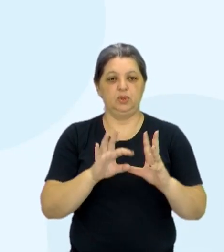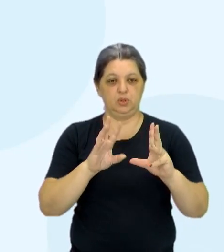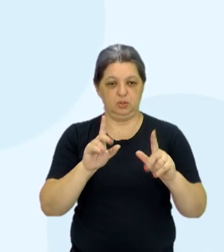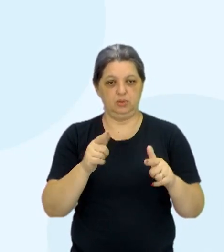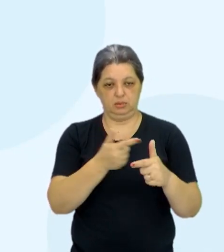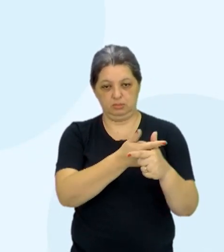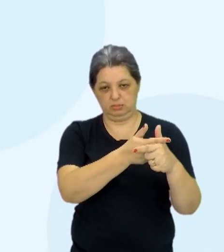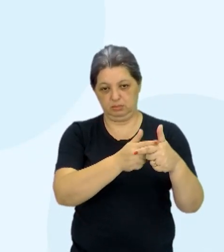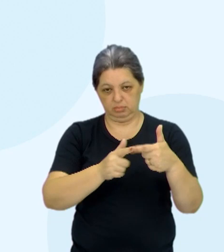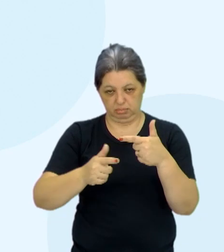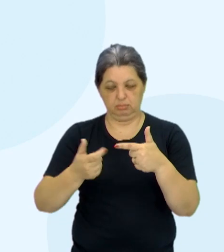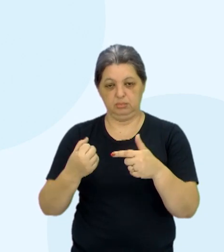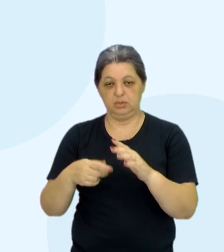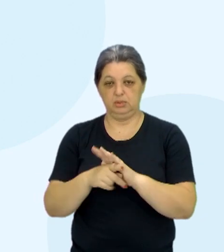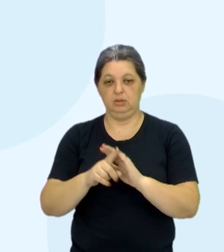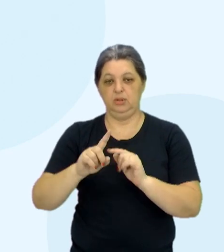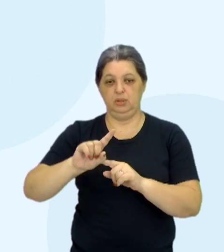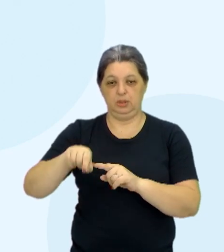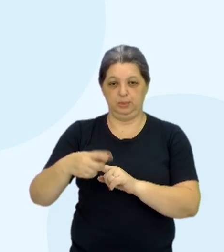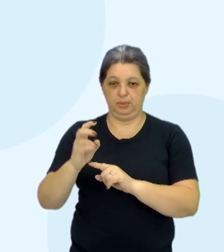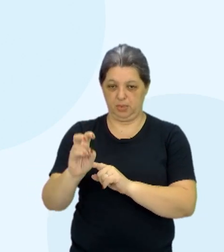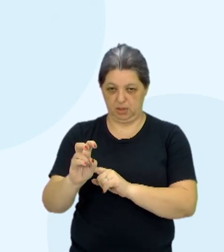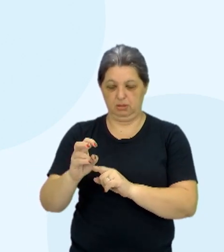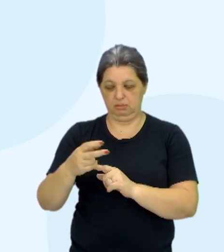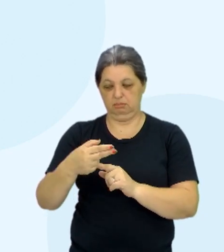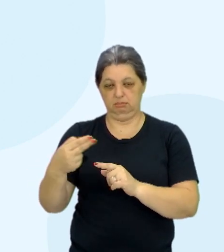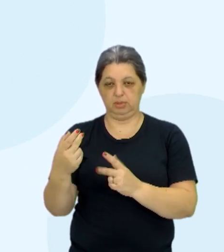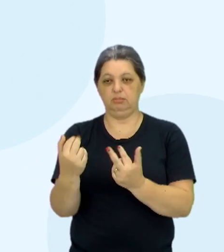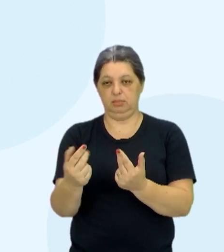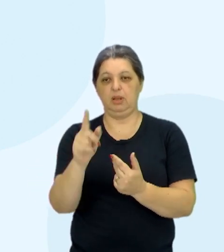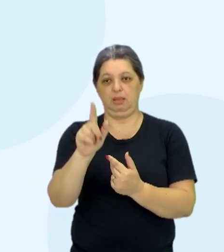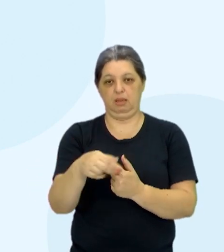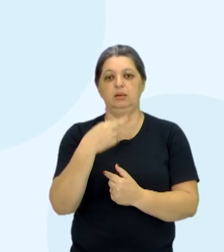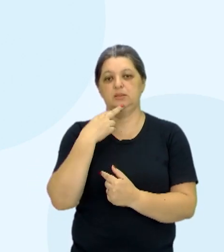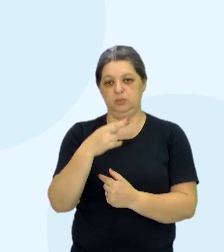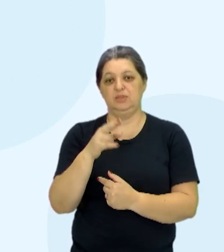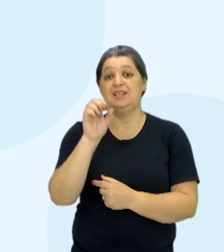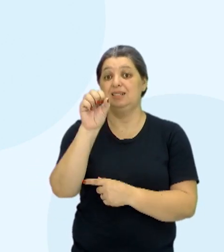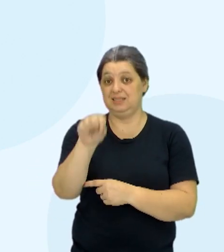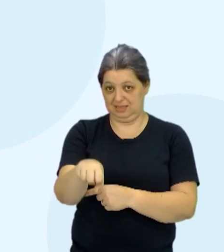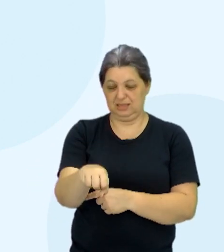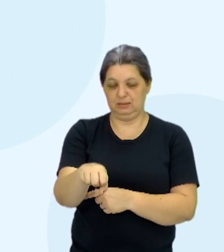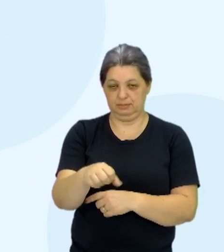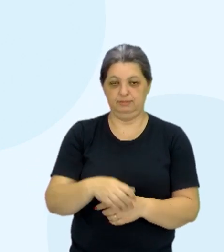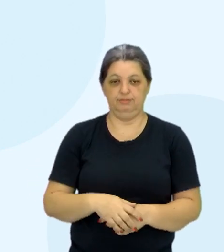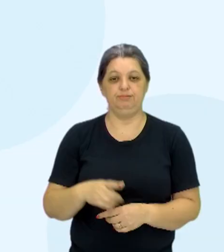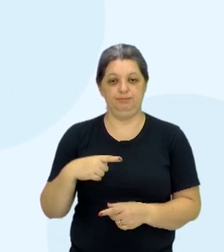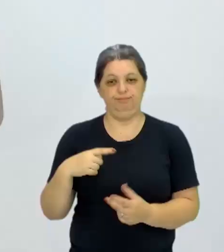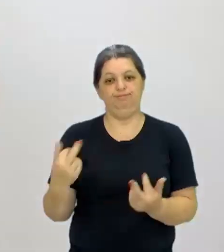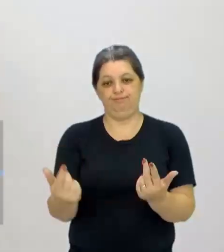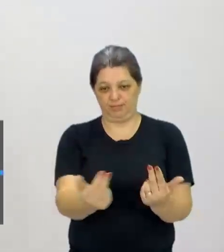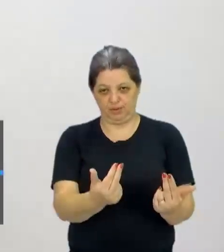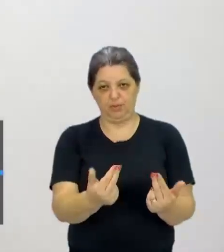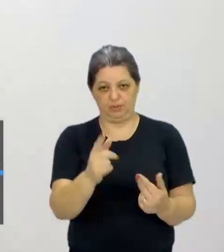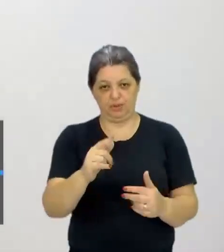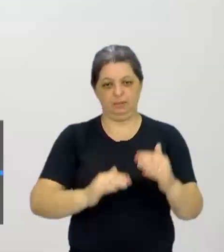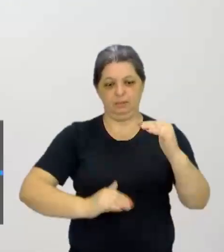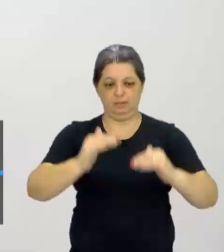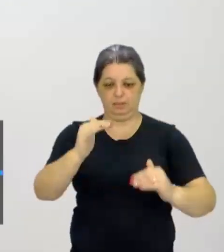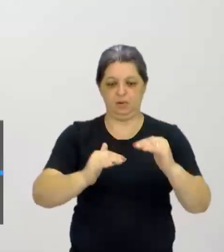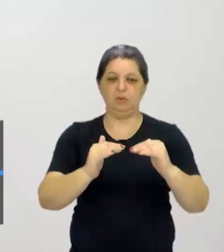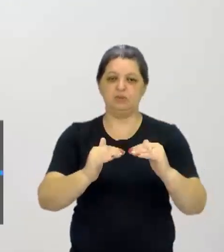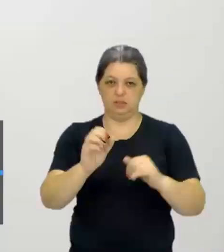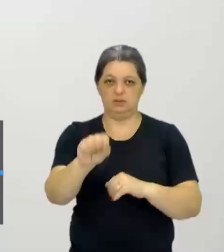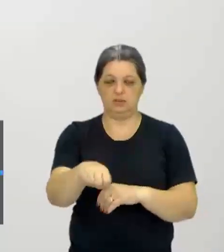vocês dividirem, deve ter achado um e-mail para todo mundo. Portanto, a resposta é sim, tem o mesmo valor. Então, elas são proporcionais,